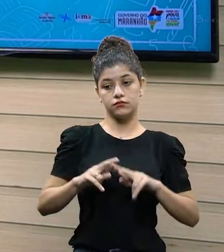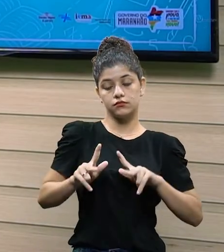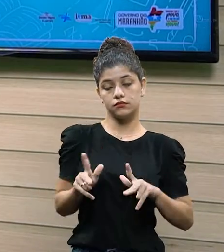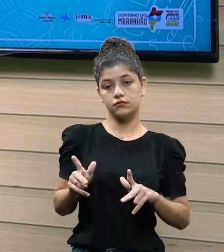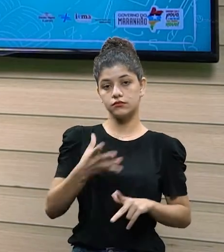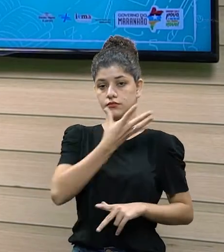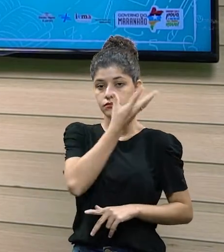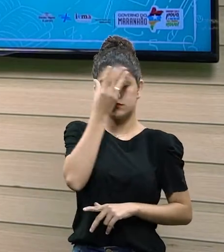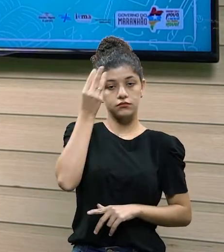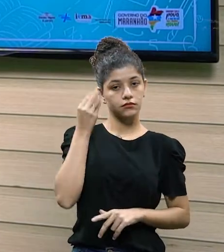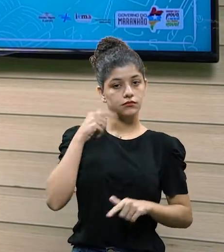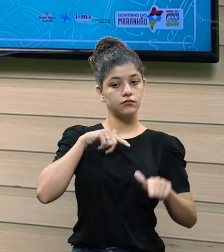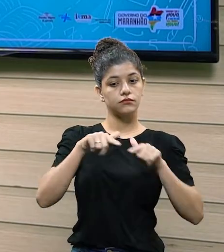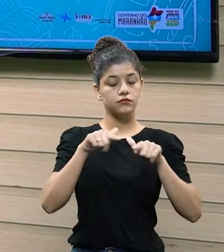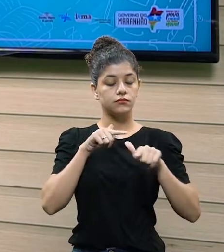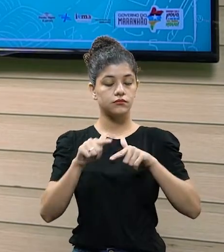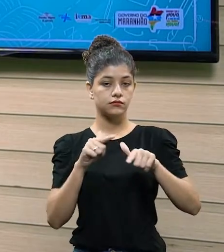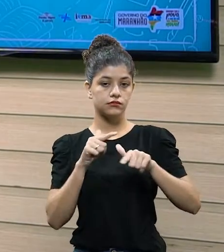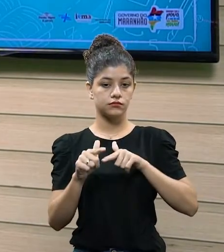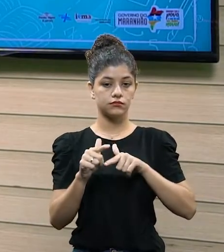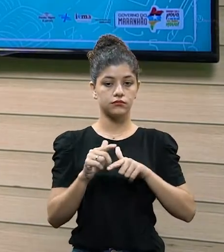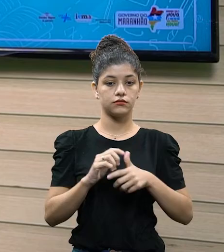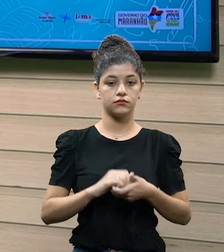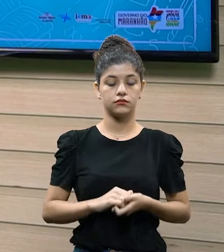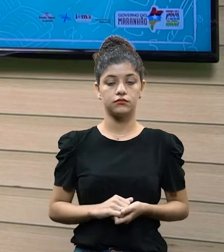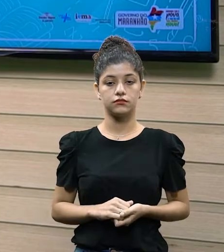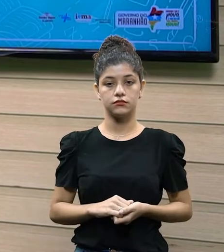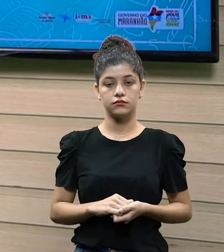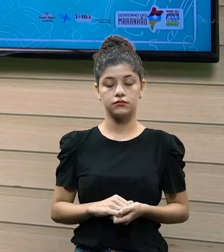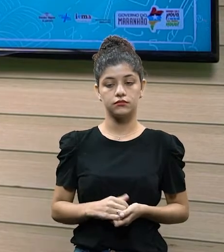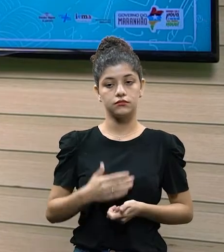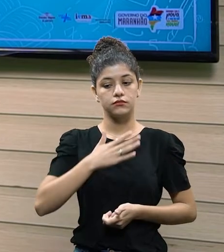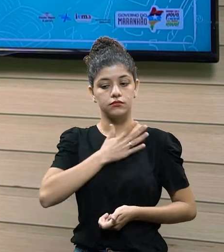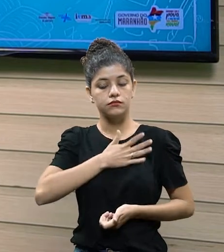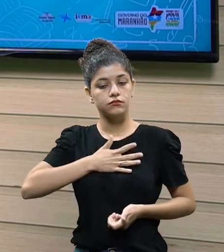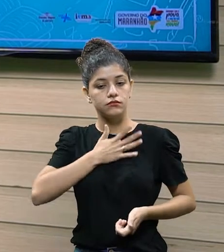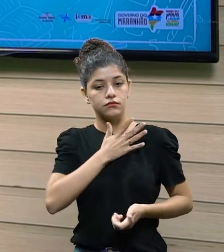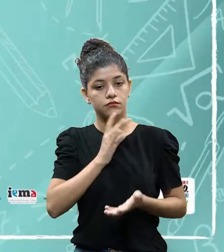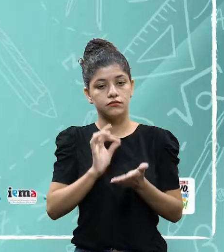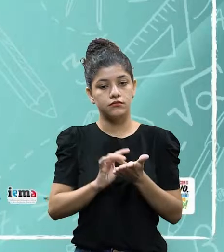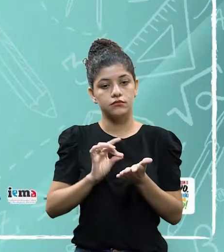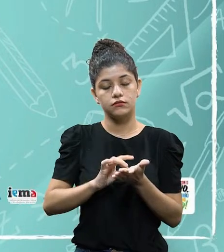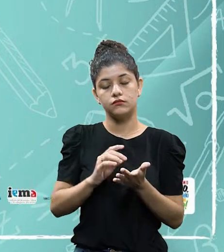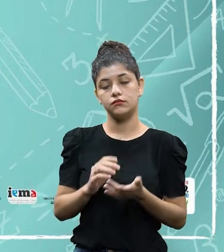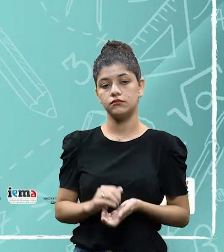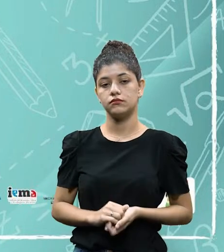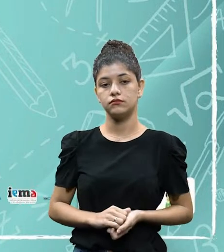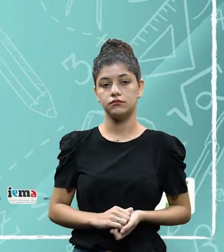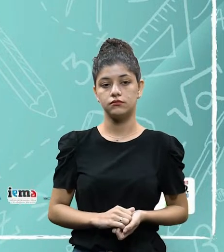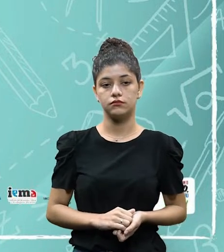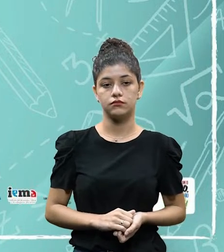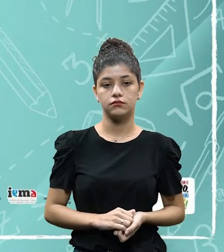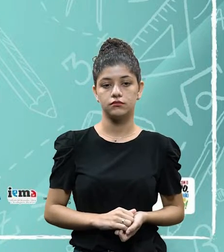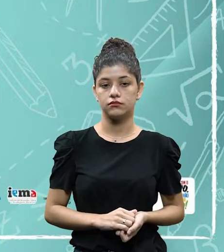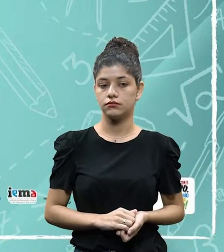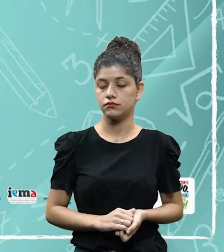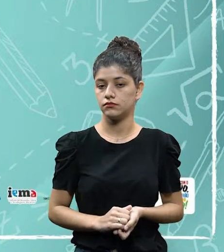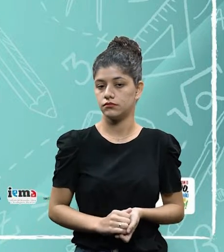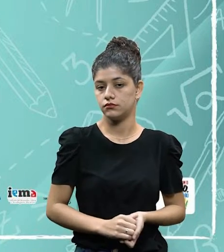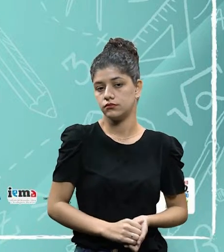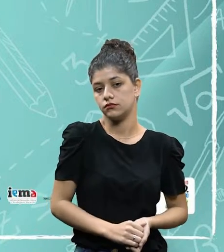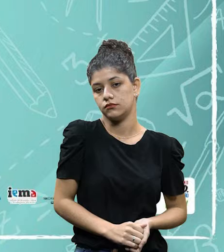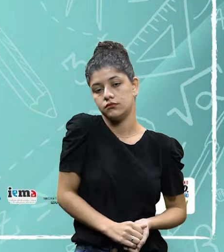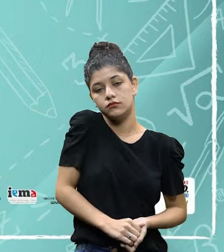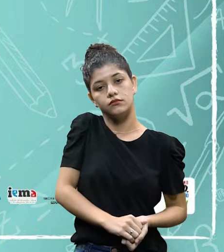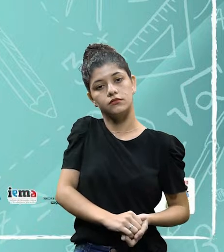não esqueça, quando você estiver trabalhando em equipes, essa palavra afetividade, gostar de verdade do outro. A teoria sistêmica e o